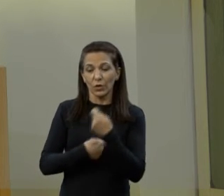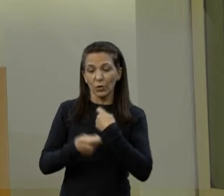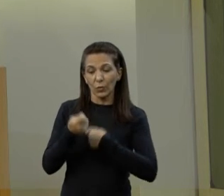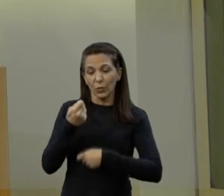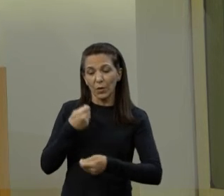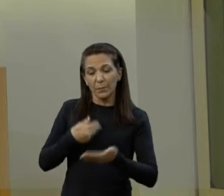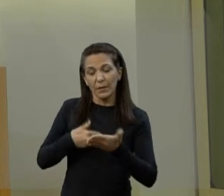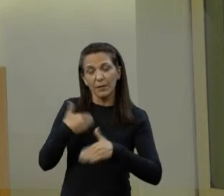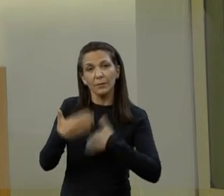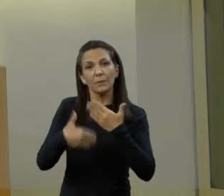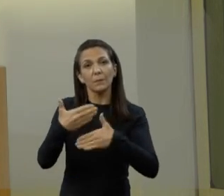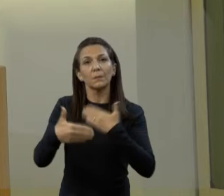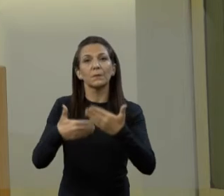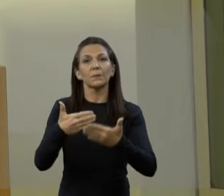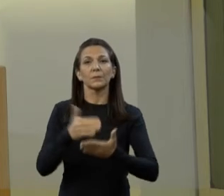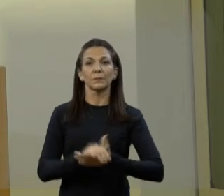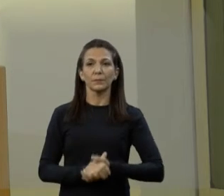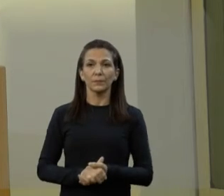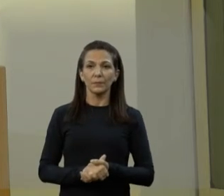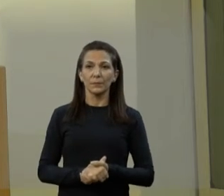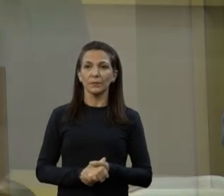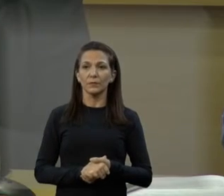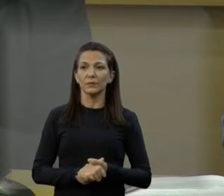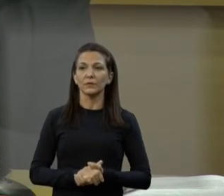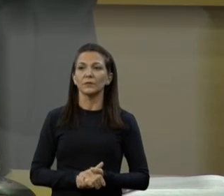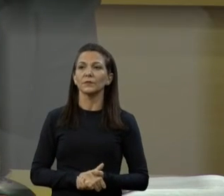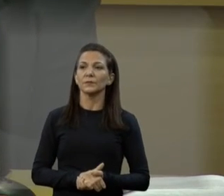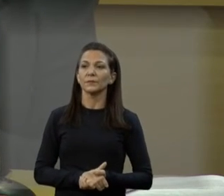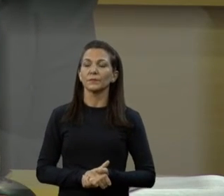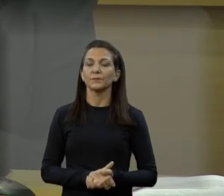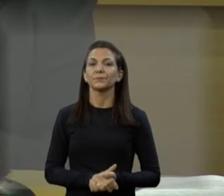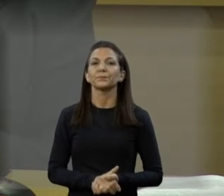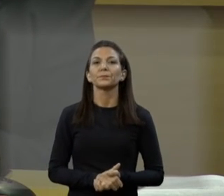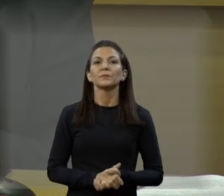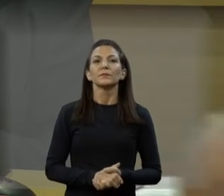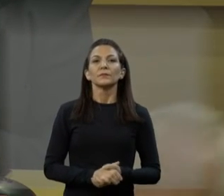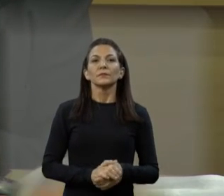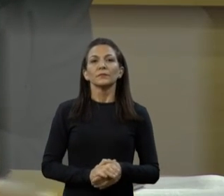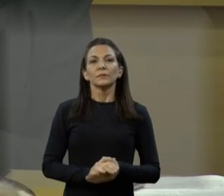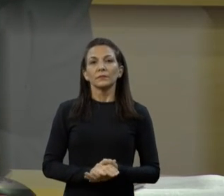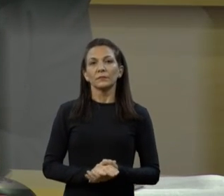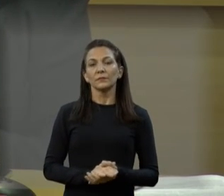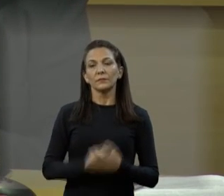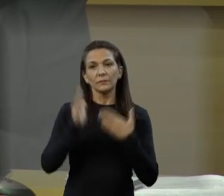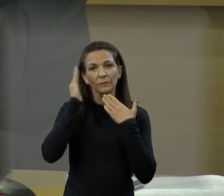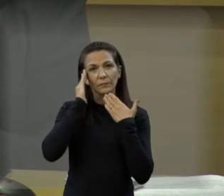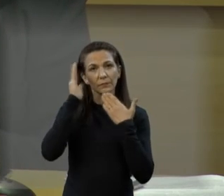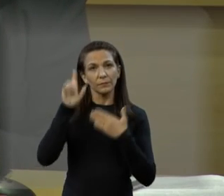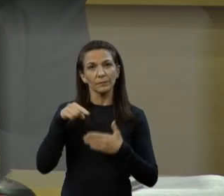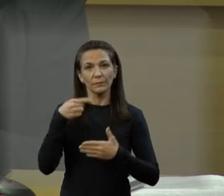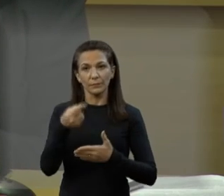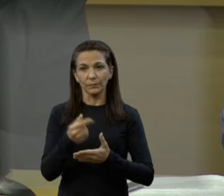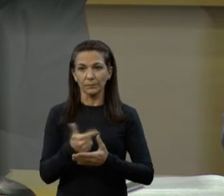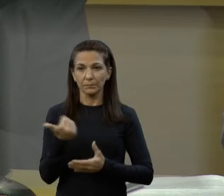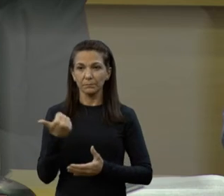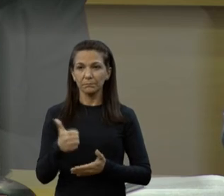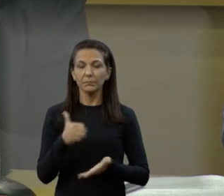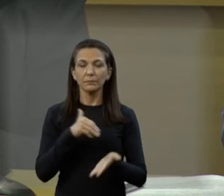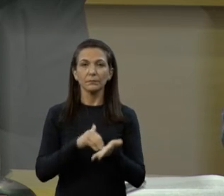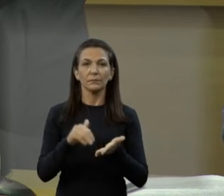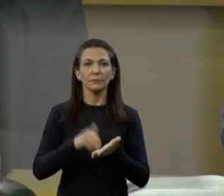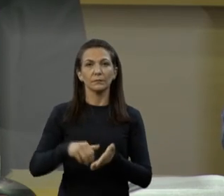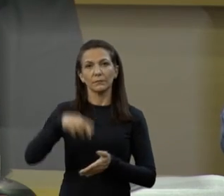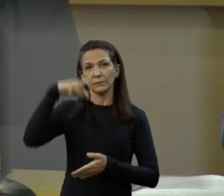local obrigado e obrigado vereador com a palavra Vereador segundo primeiro